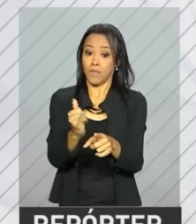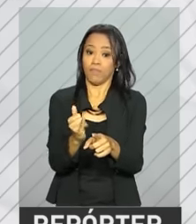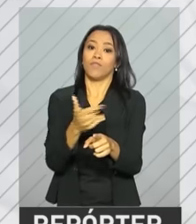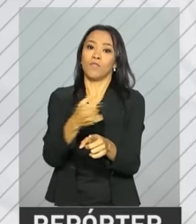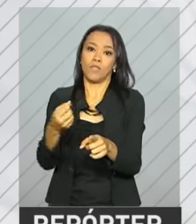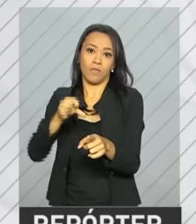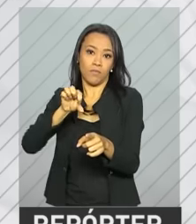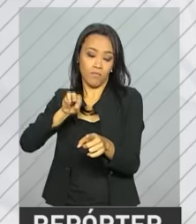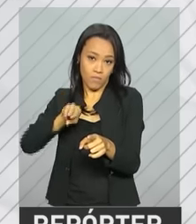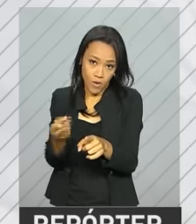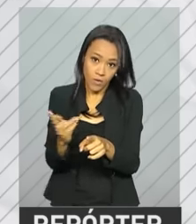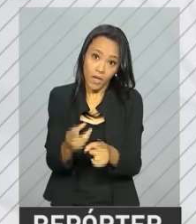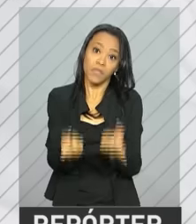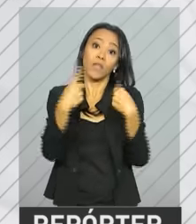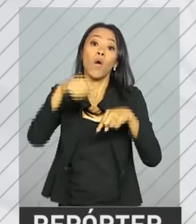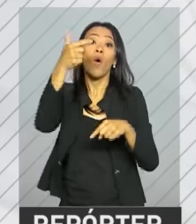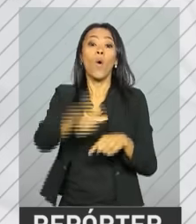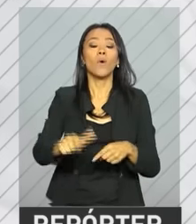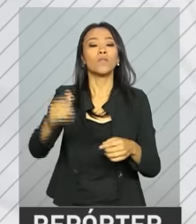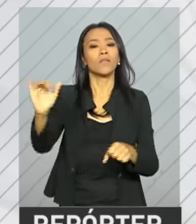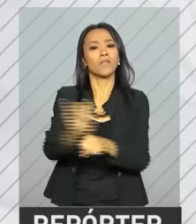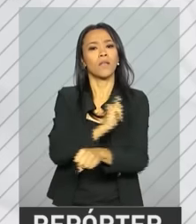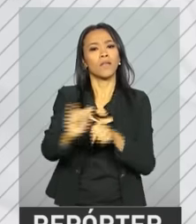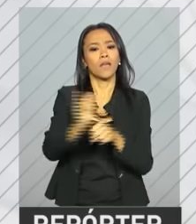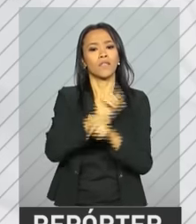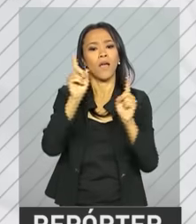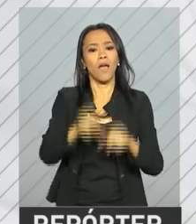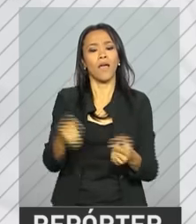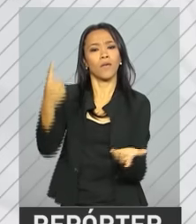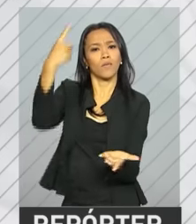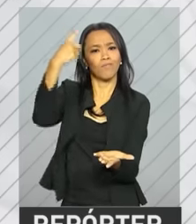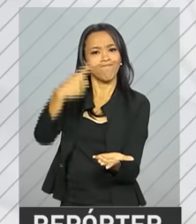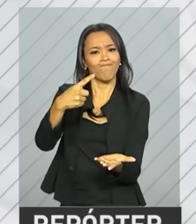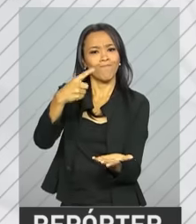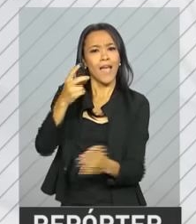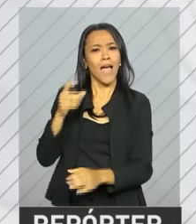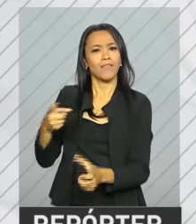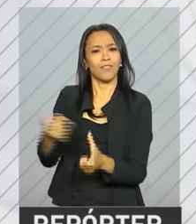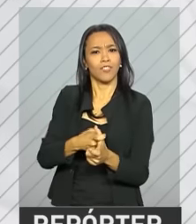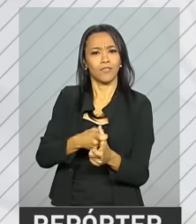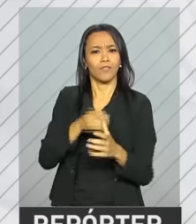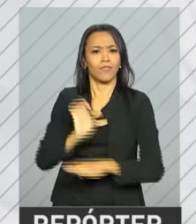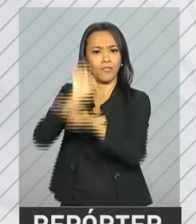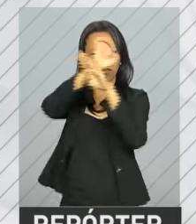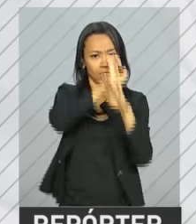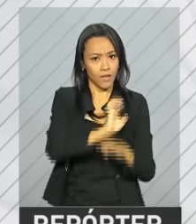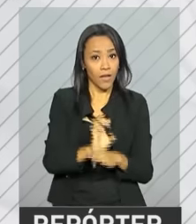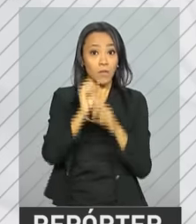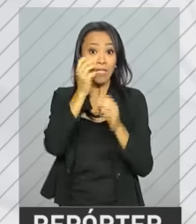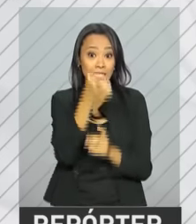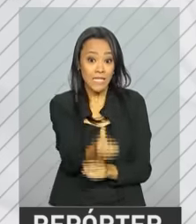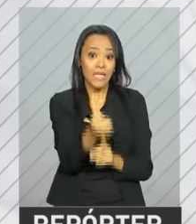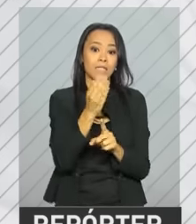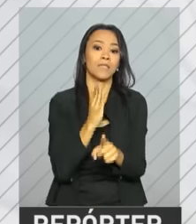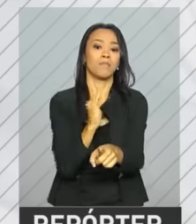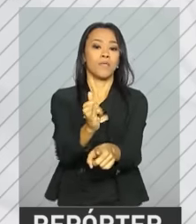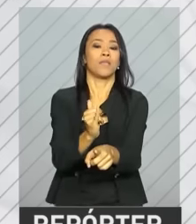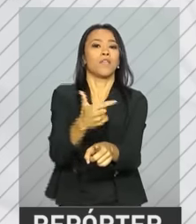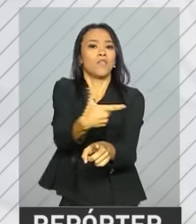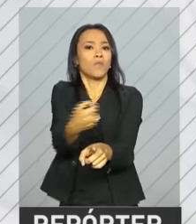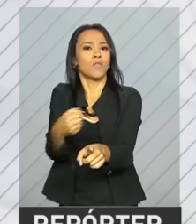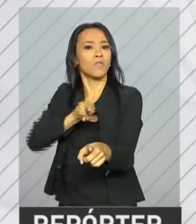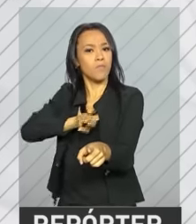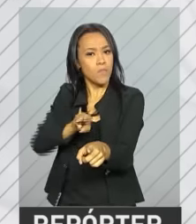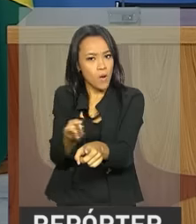2017 outra medida está baseada na repactuação das dívidas do Estado o que deve gerar mais 6 bilhões 200